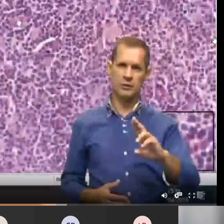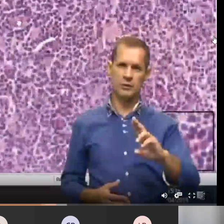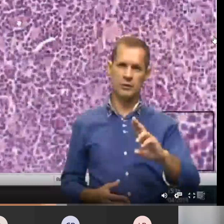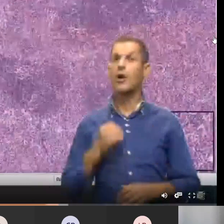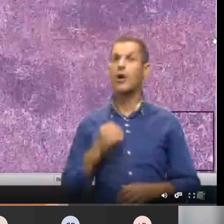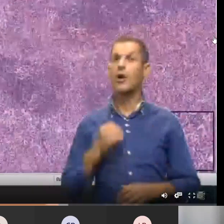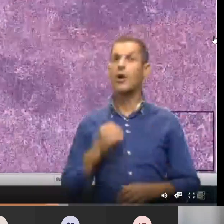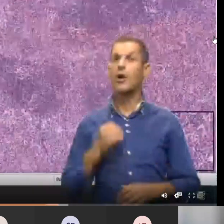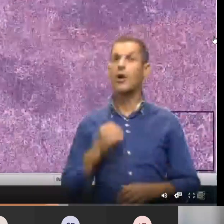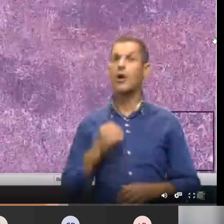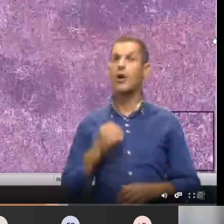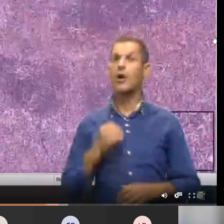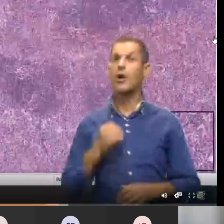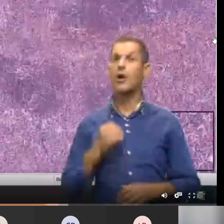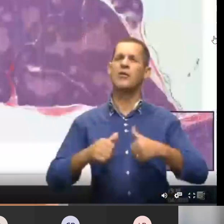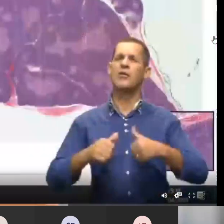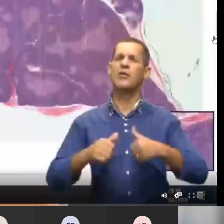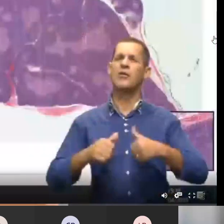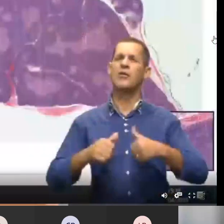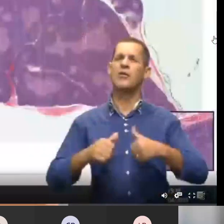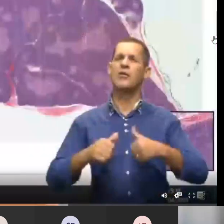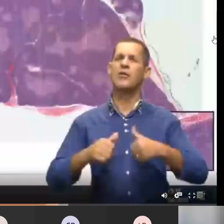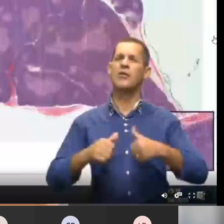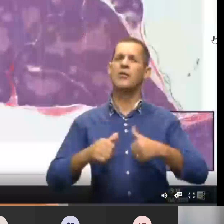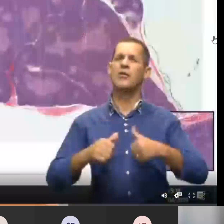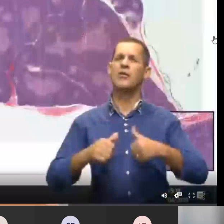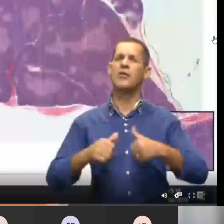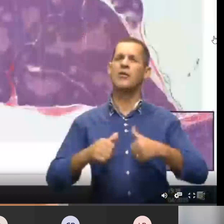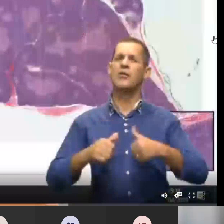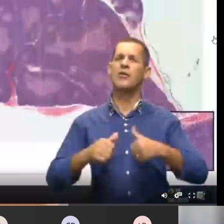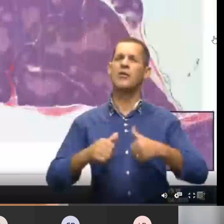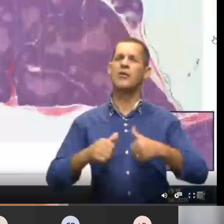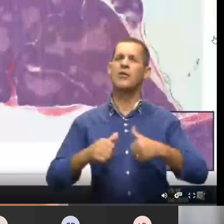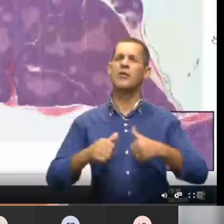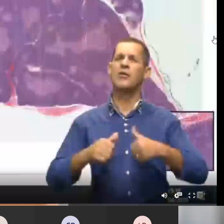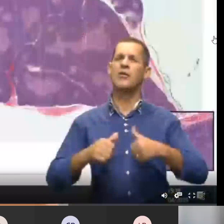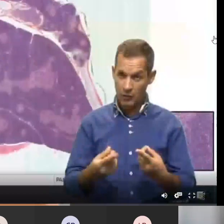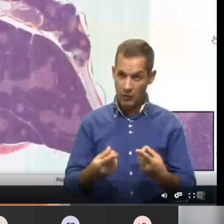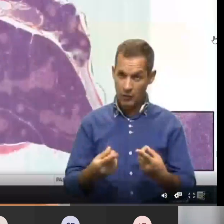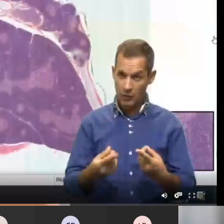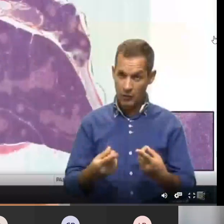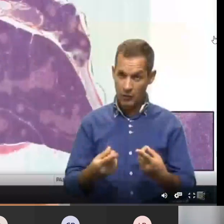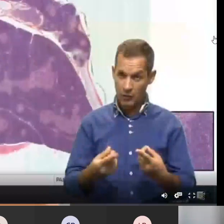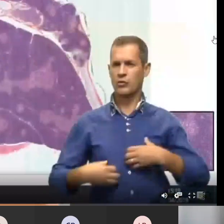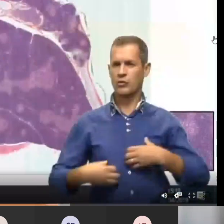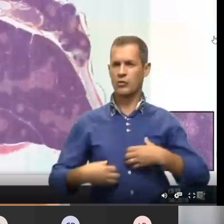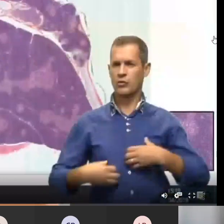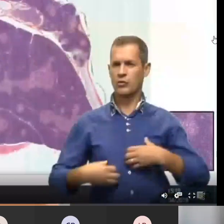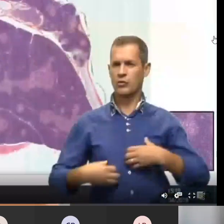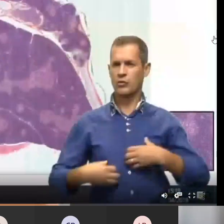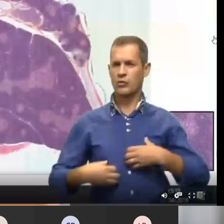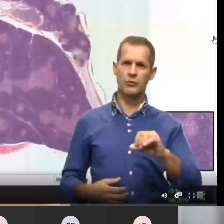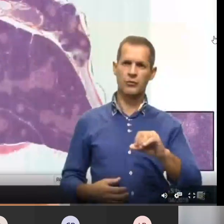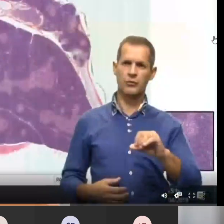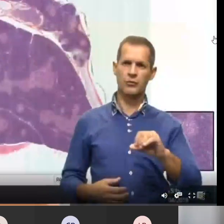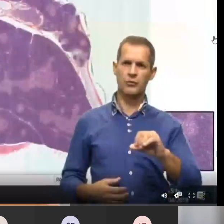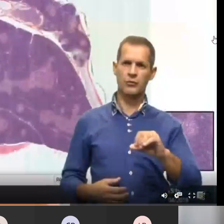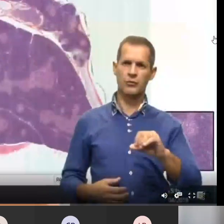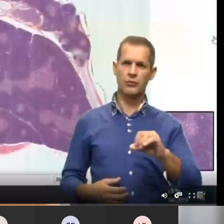Bom, são essas as estruturas que eu gostaria que vocês observassem no nosso órgão linfóide primário,